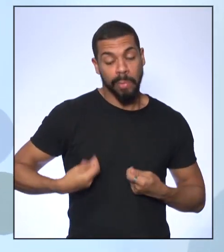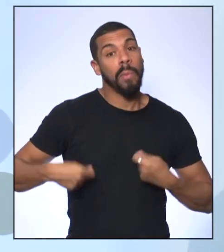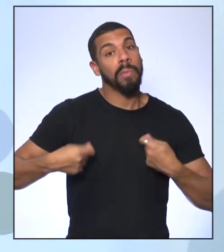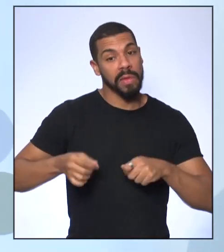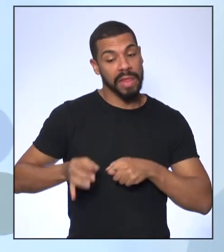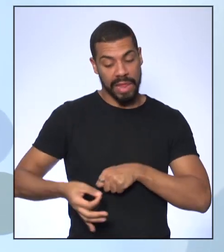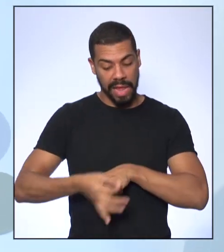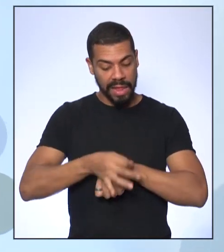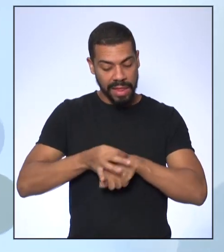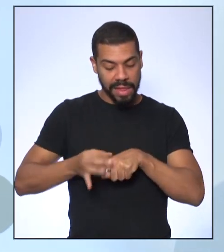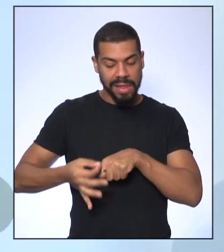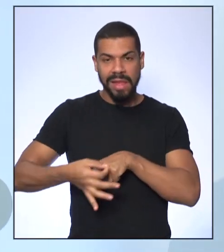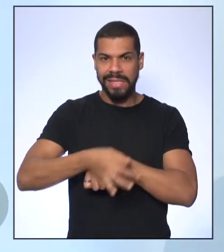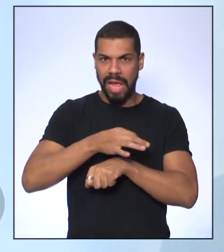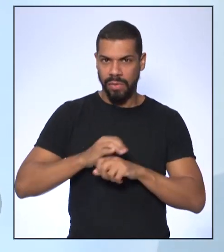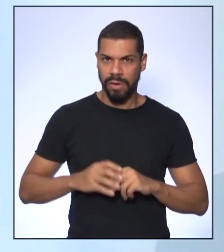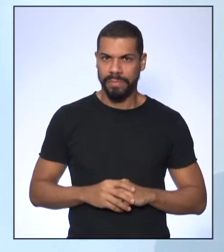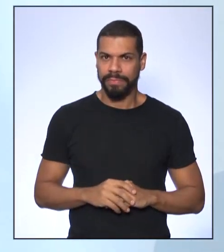possuir células, certo?